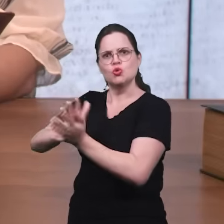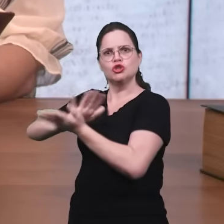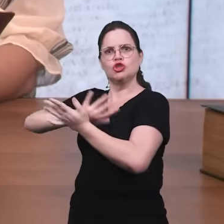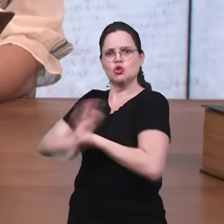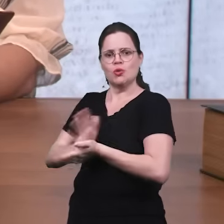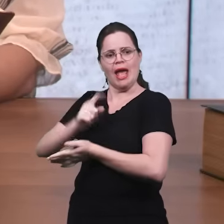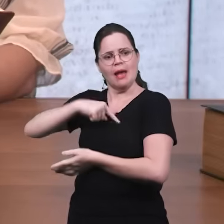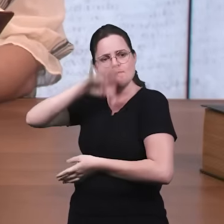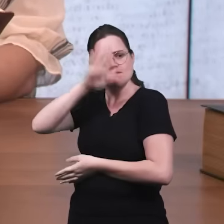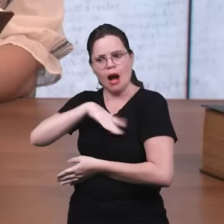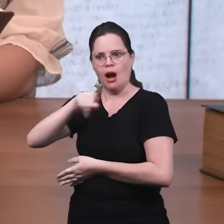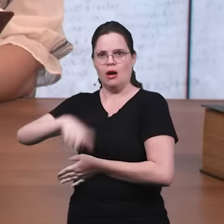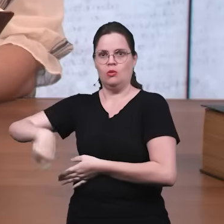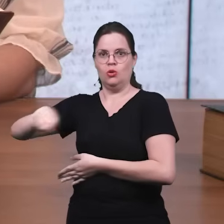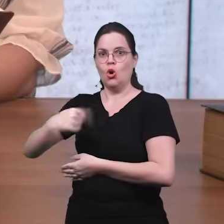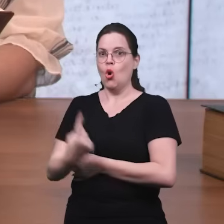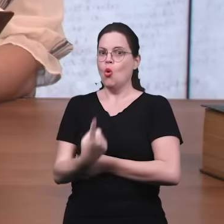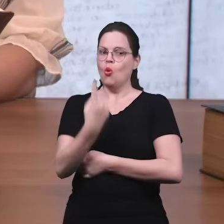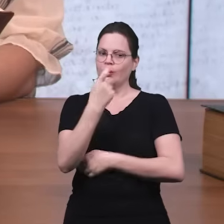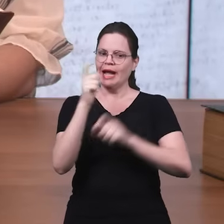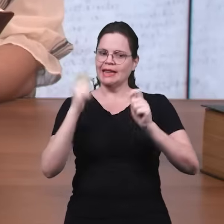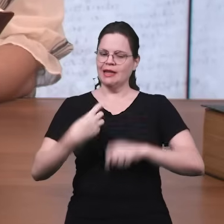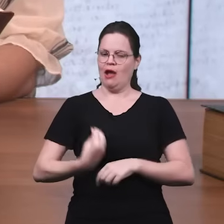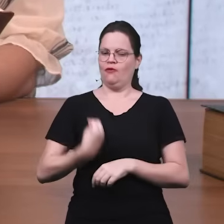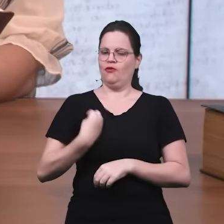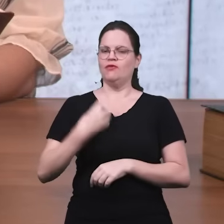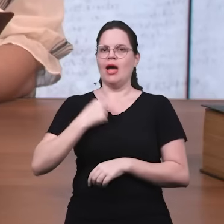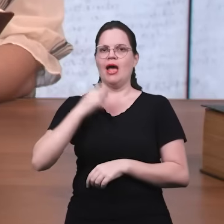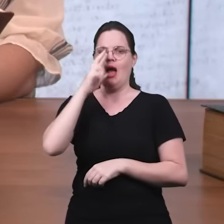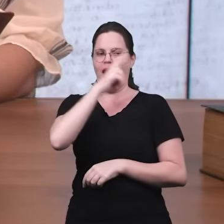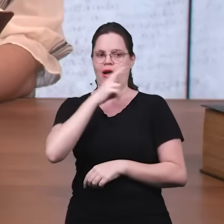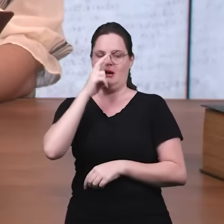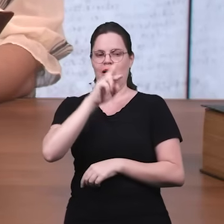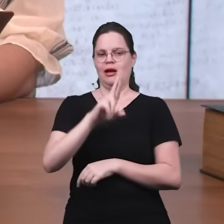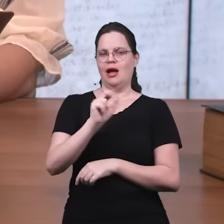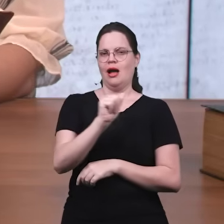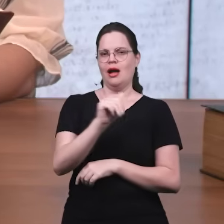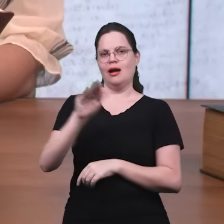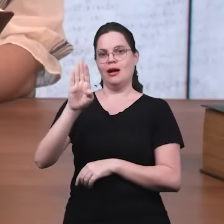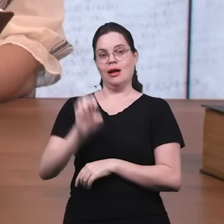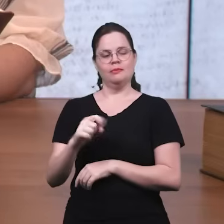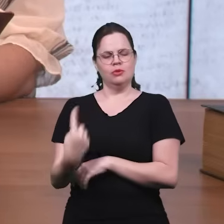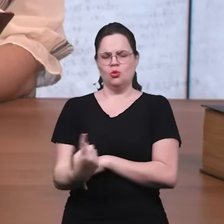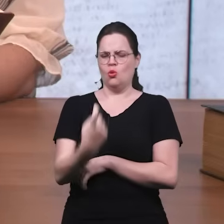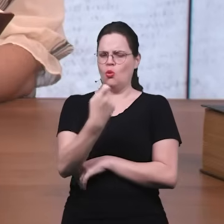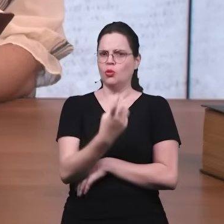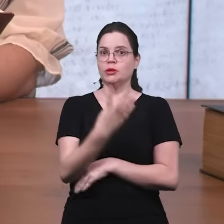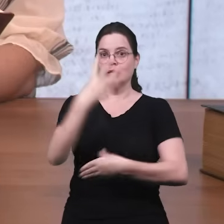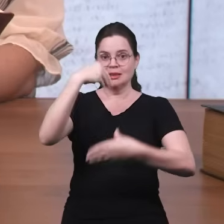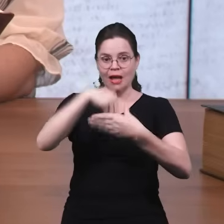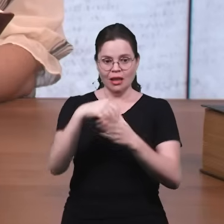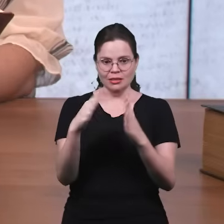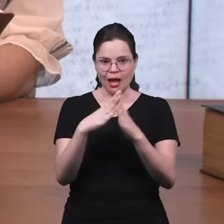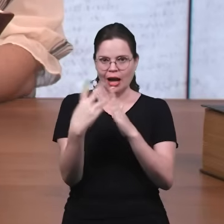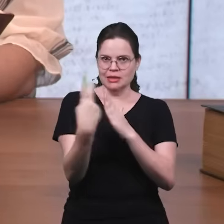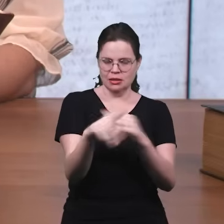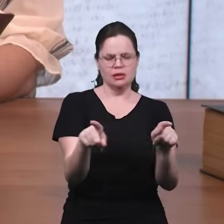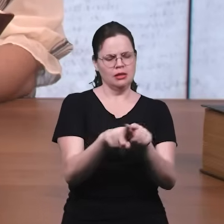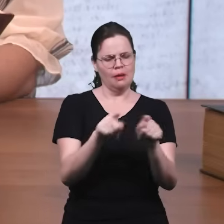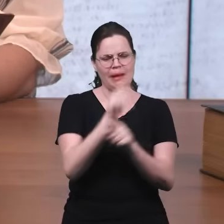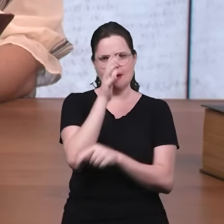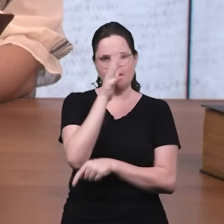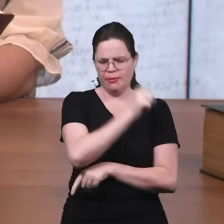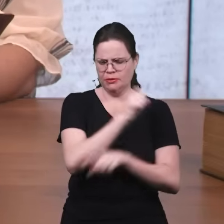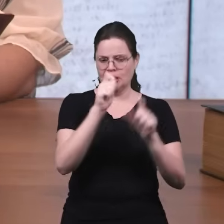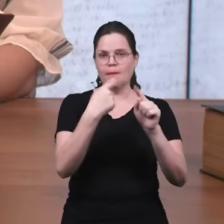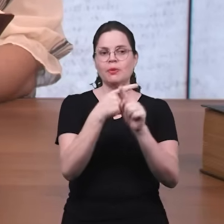Raabe viverá, ela e todos os que com ela estiverem em casa, porquanto escondeu os mensageiros